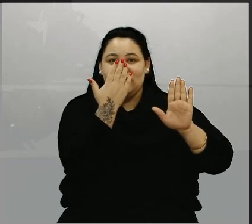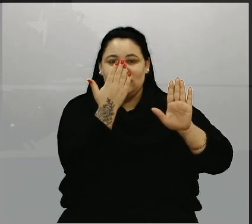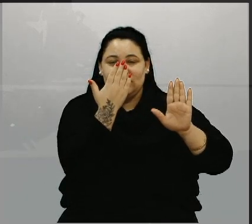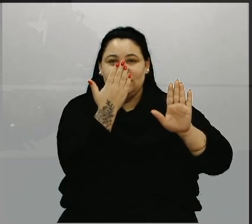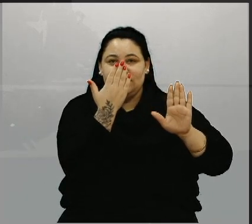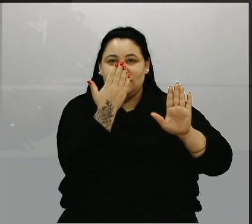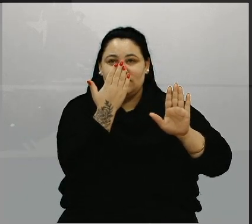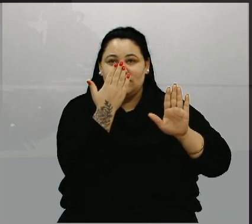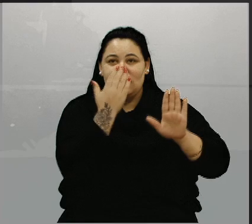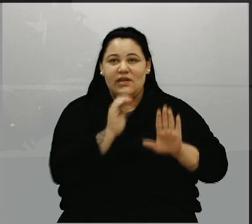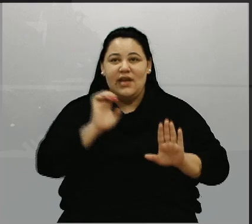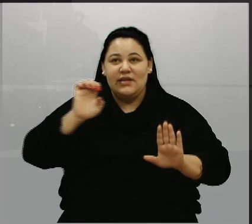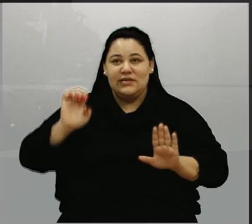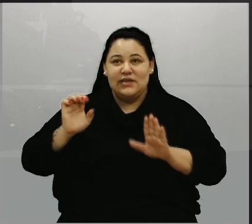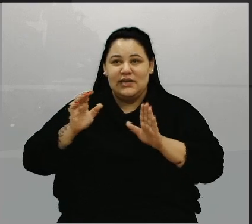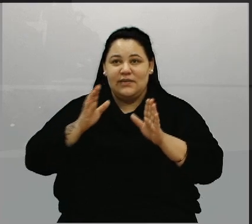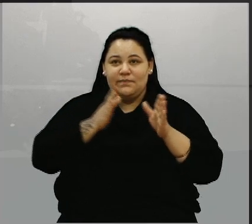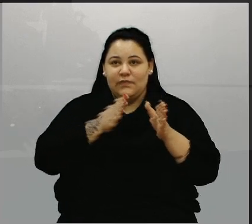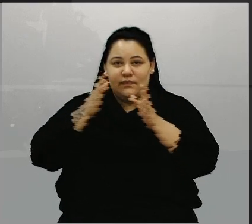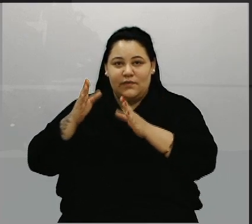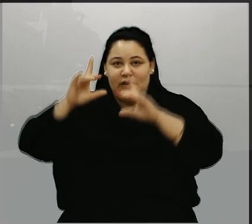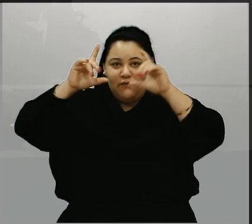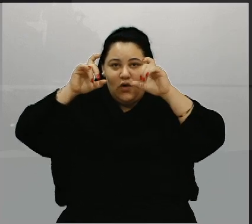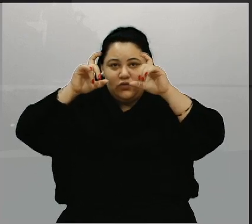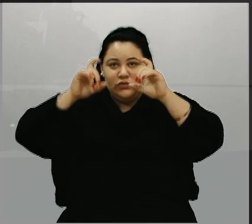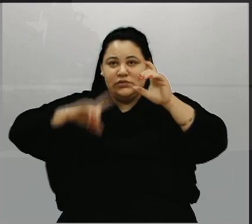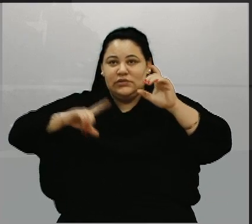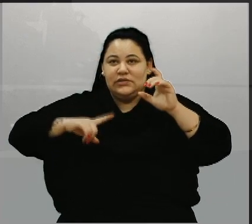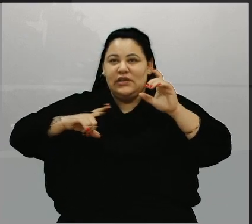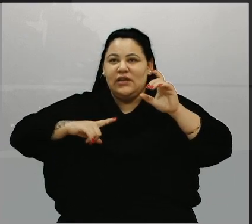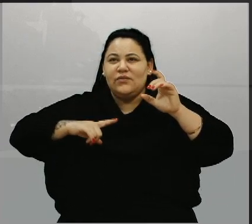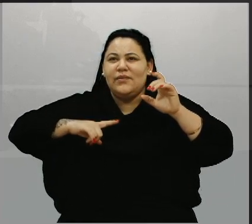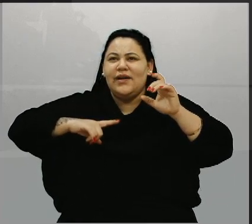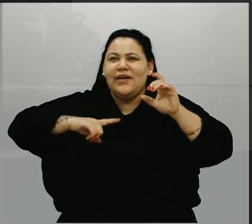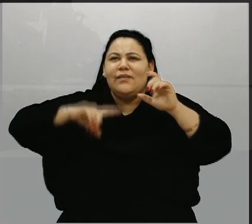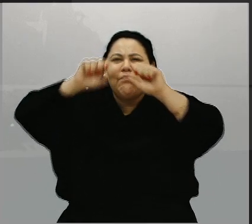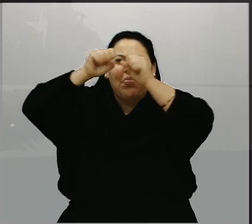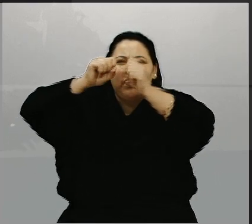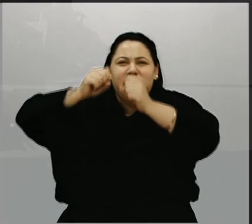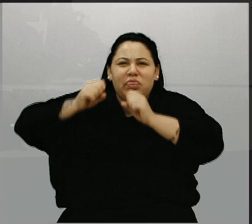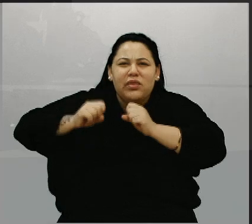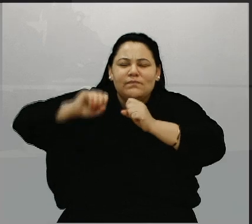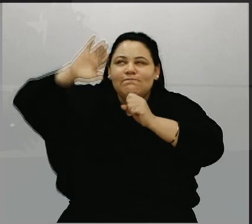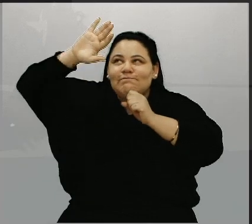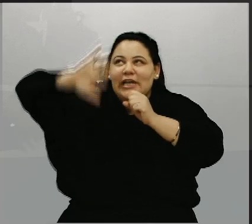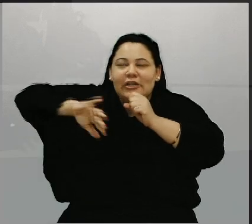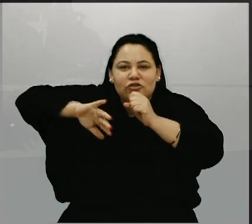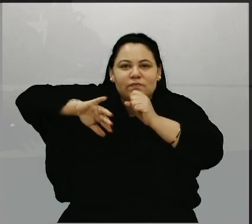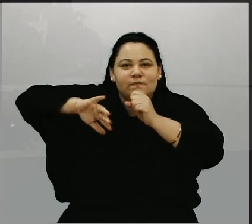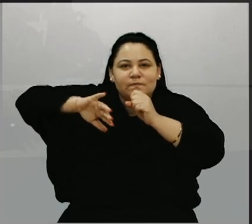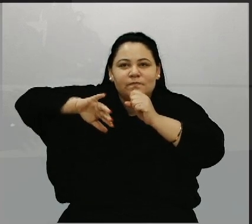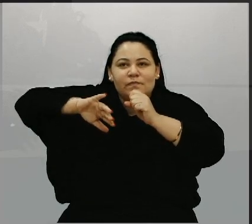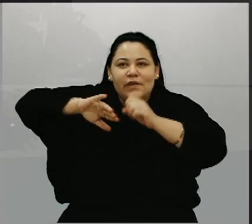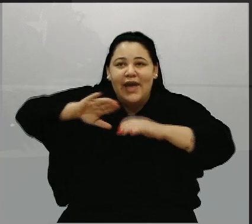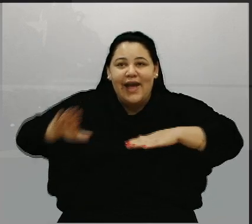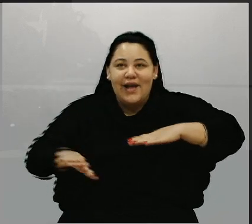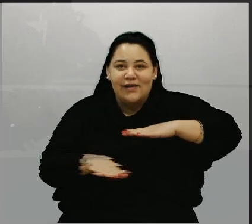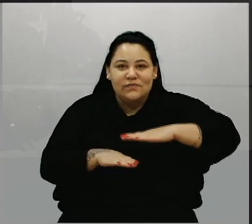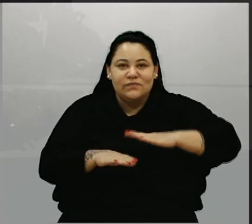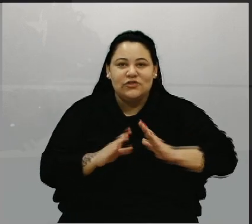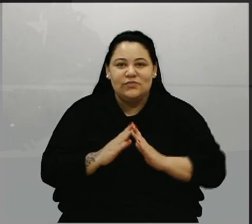da esquerda, que está bem na foto, tem uma rachadura muito grande naquela parede. A casa de baixo também tem